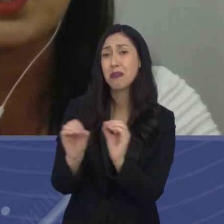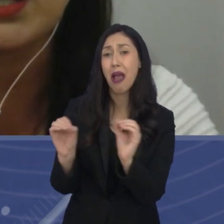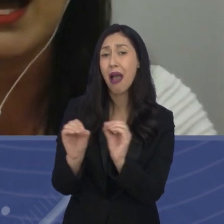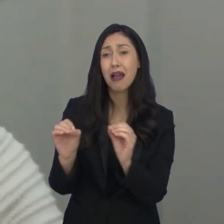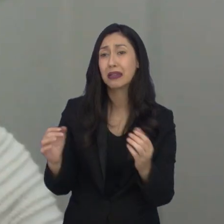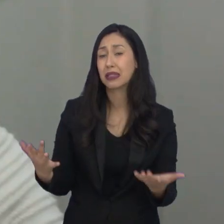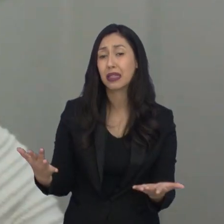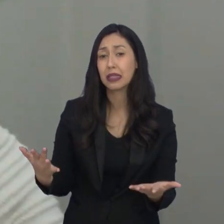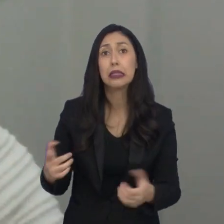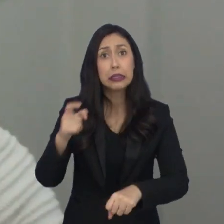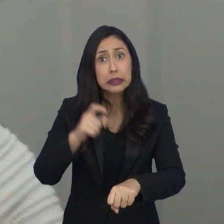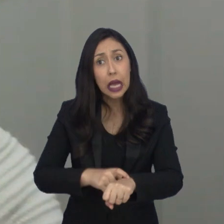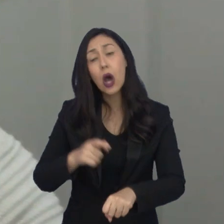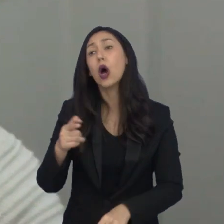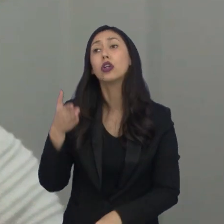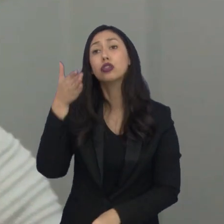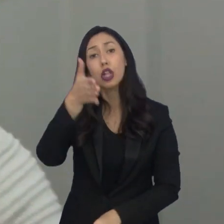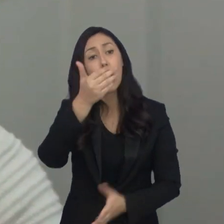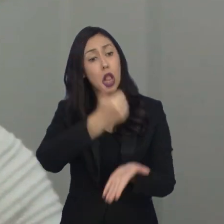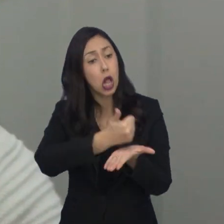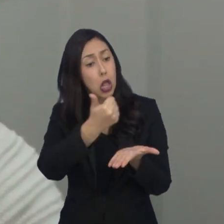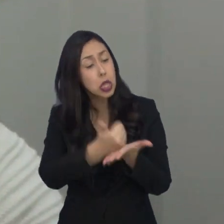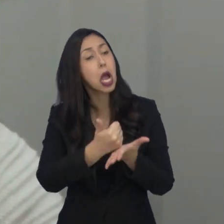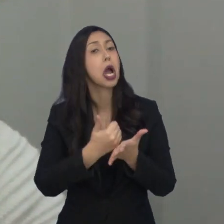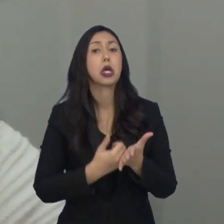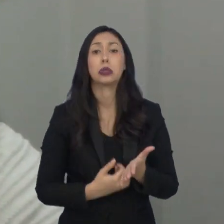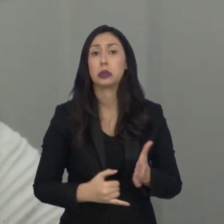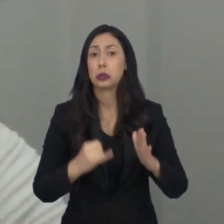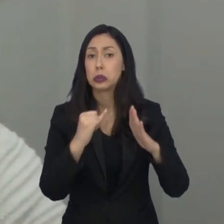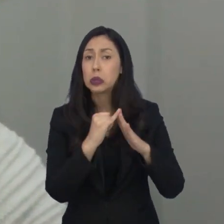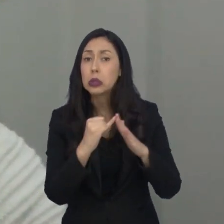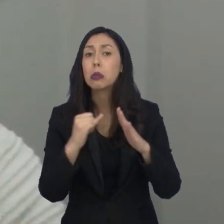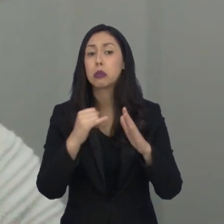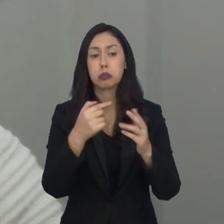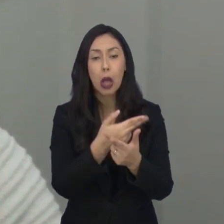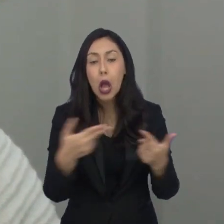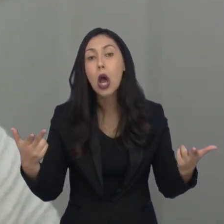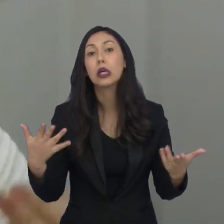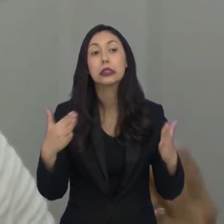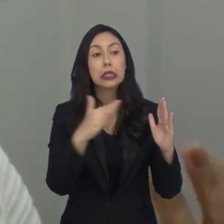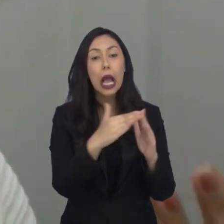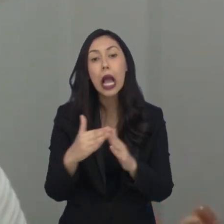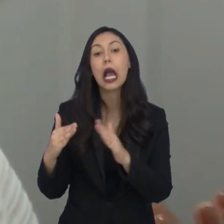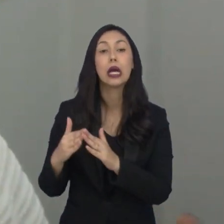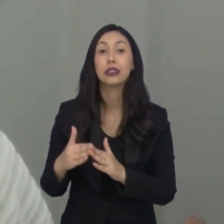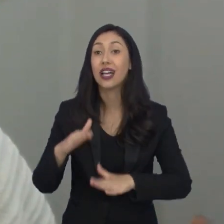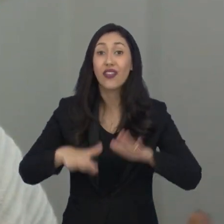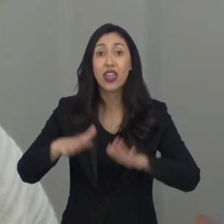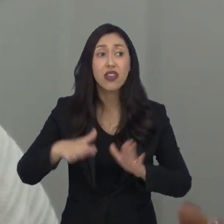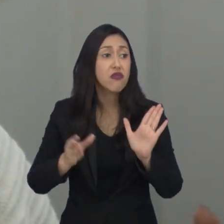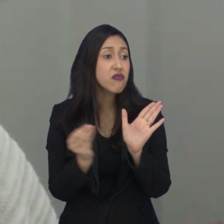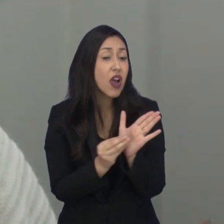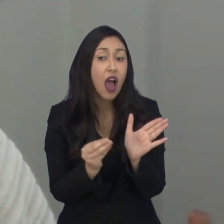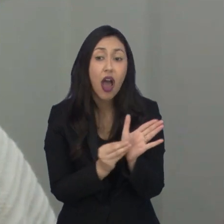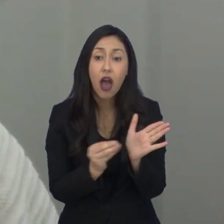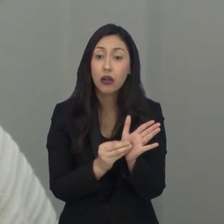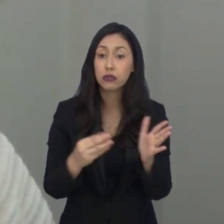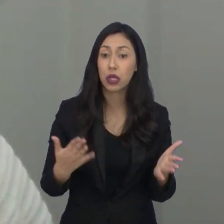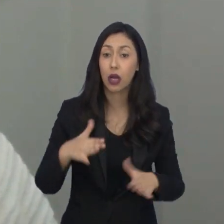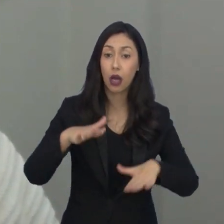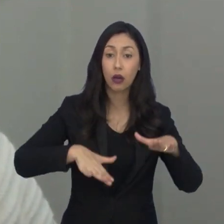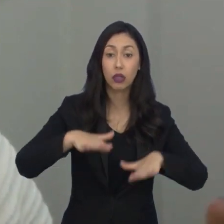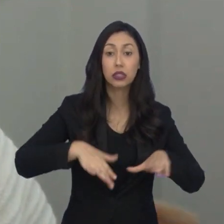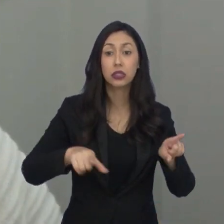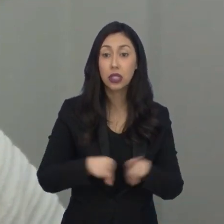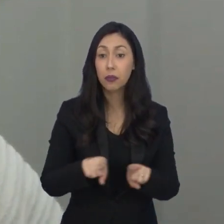hora de ir lá no cartório de registro de imóveis, aquele imóvel não vai constar lá. Às vezes, consta até